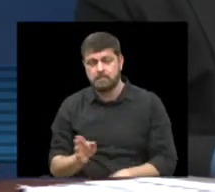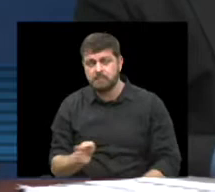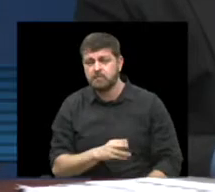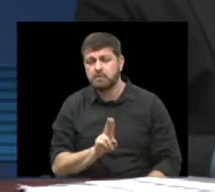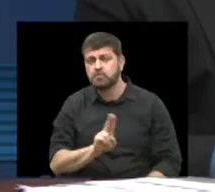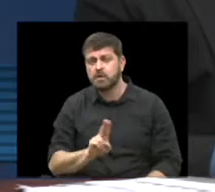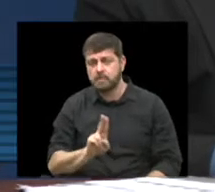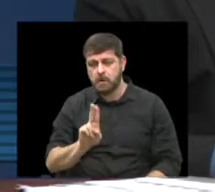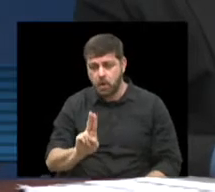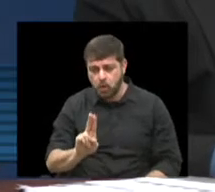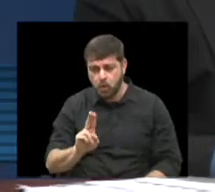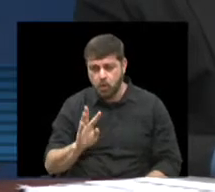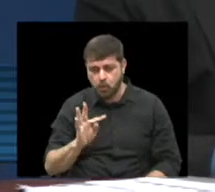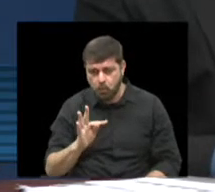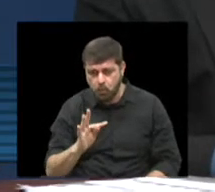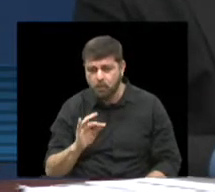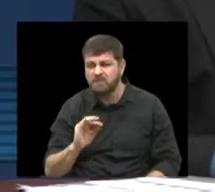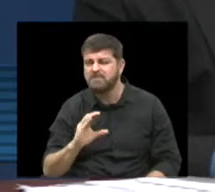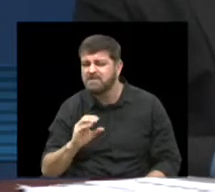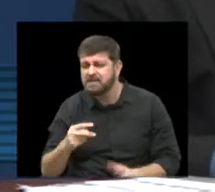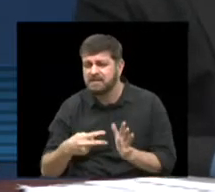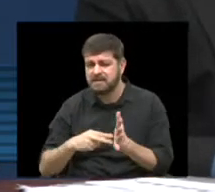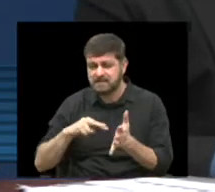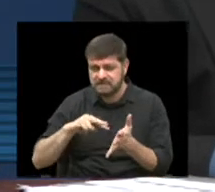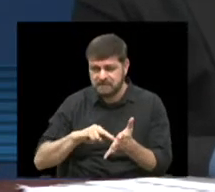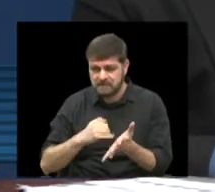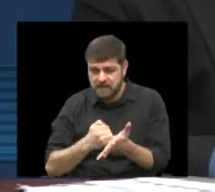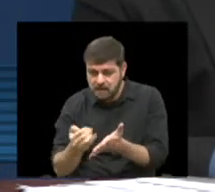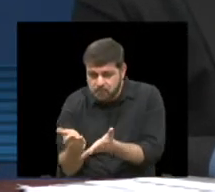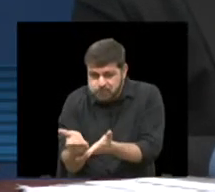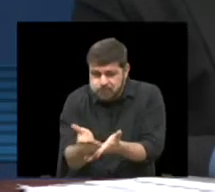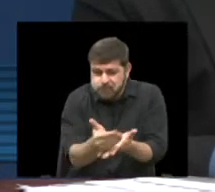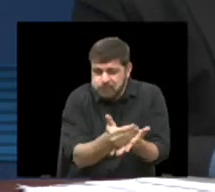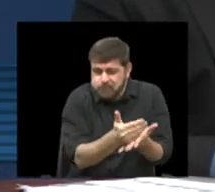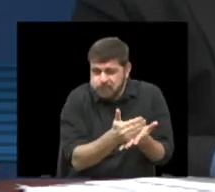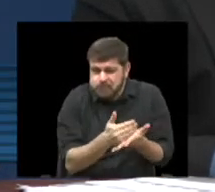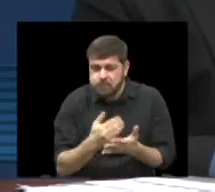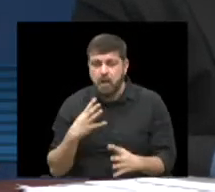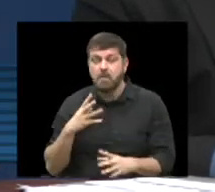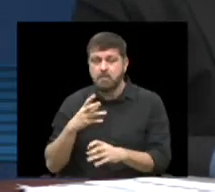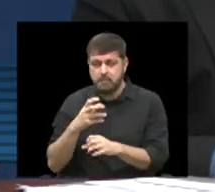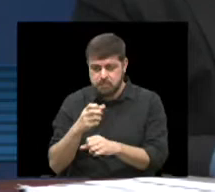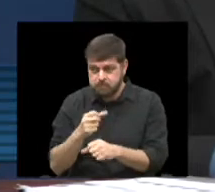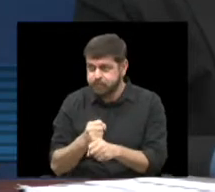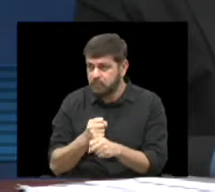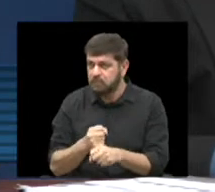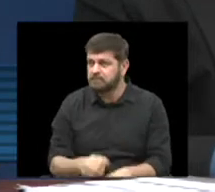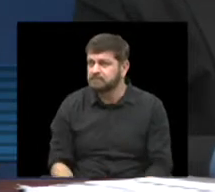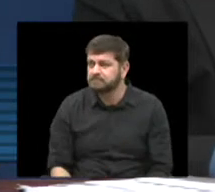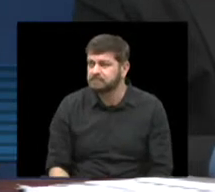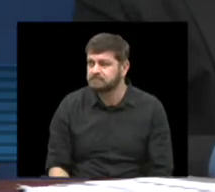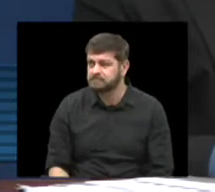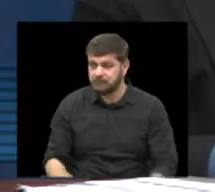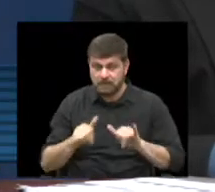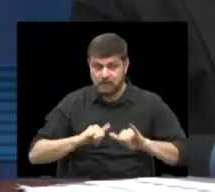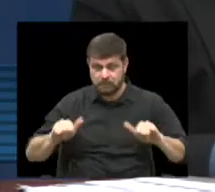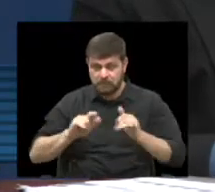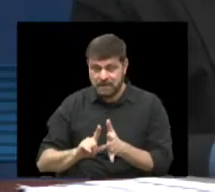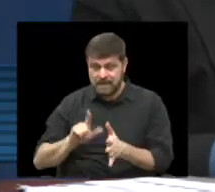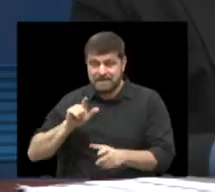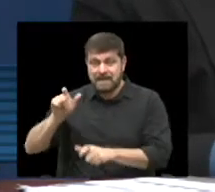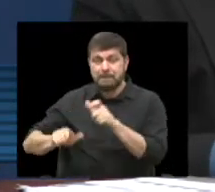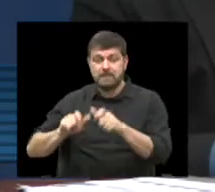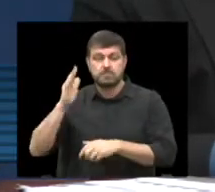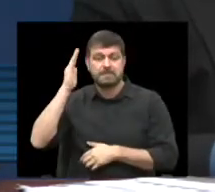cálculo de atualização monetária e conversões de valores pertencentes à Fazenda Pública Municipal. Parecer da Comissão